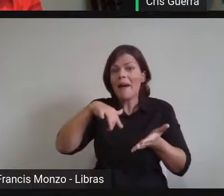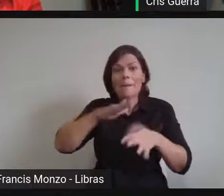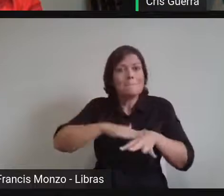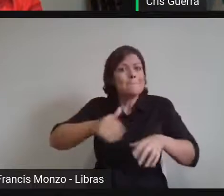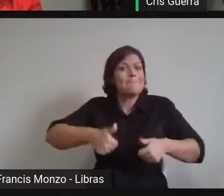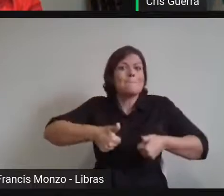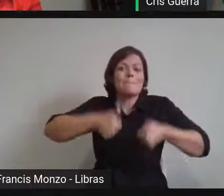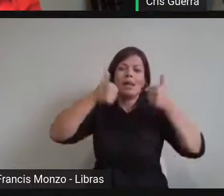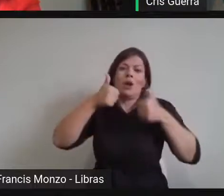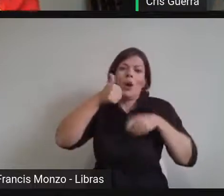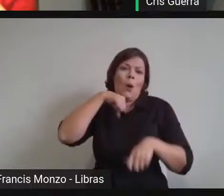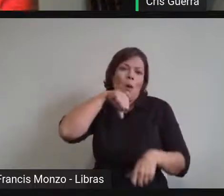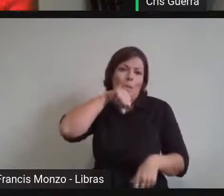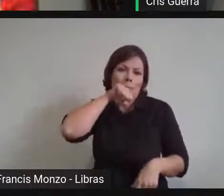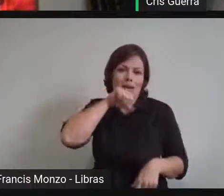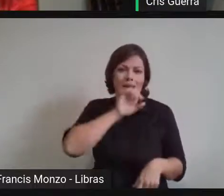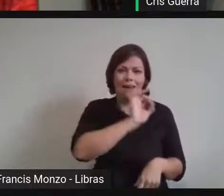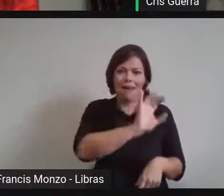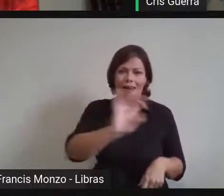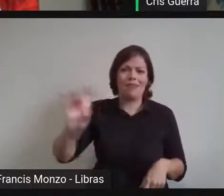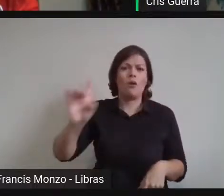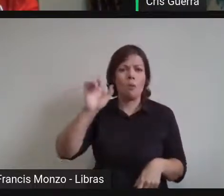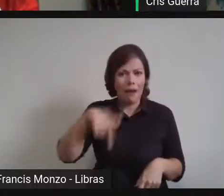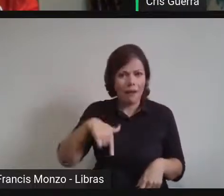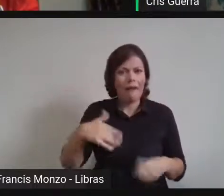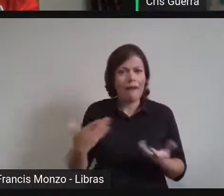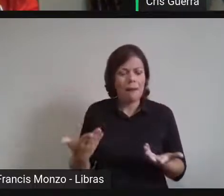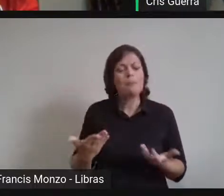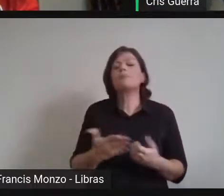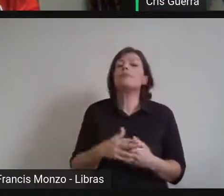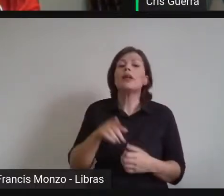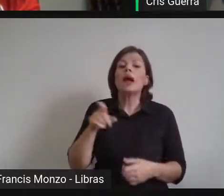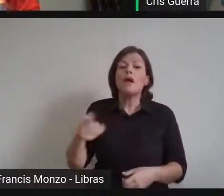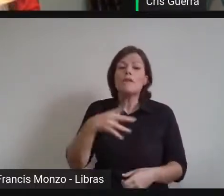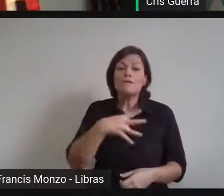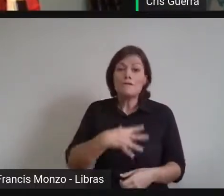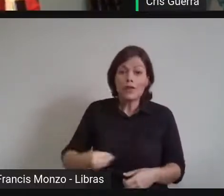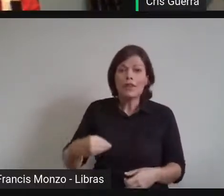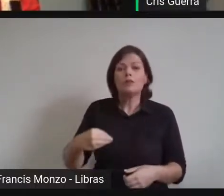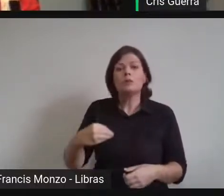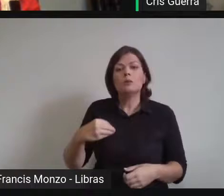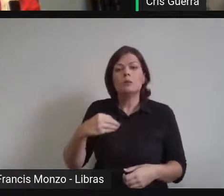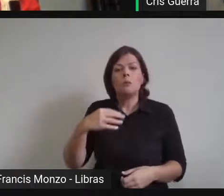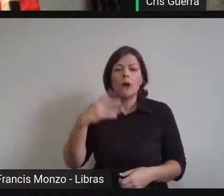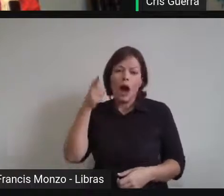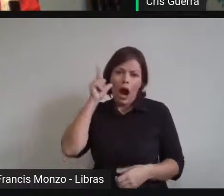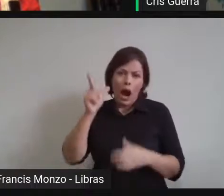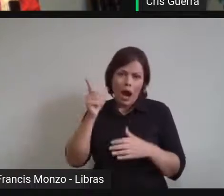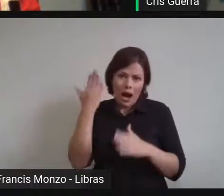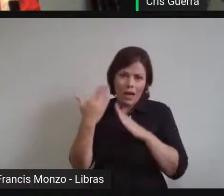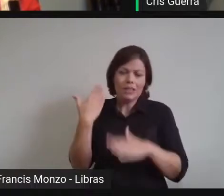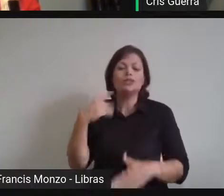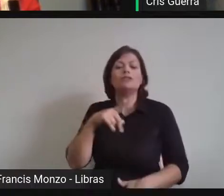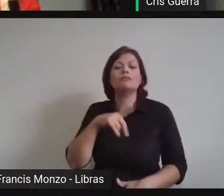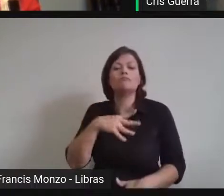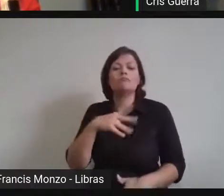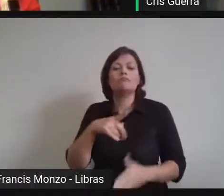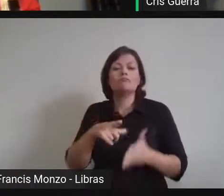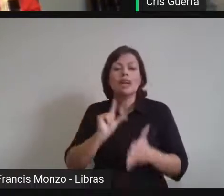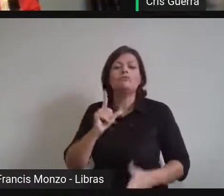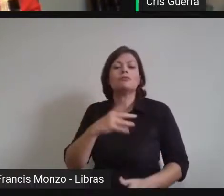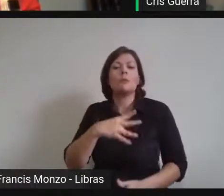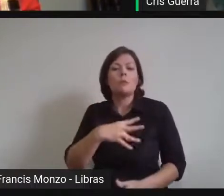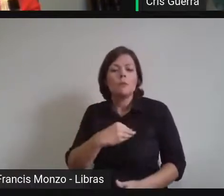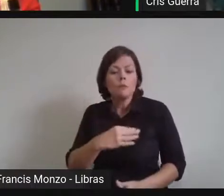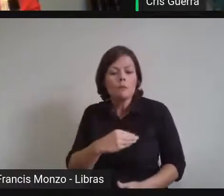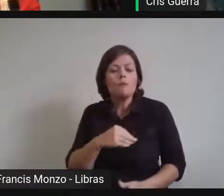voltar de licença maternidade. Eu fui chamada, apesar de estar recém-viúva, chorando, lambendo a minha cria